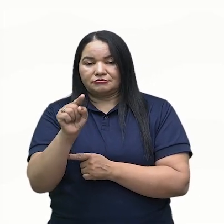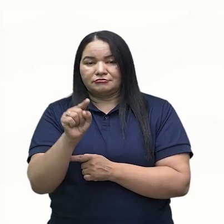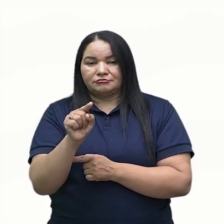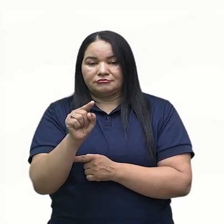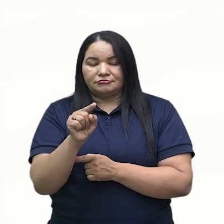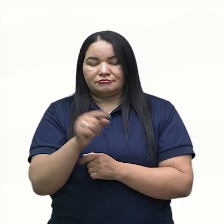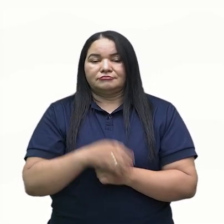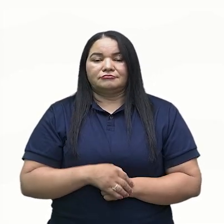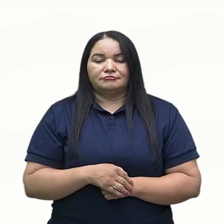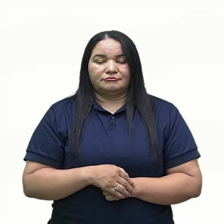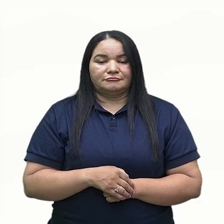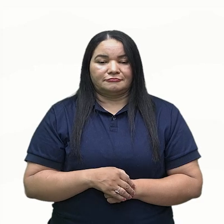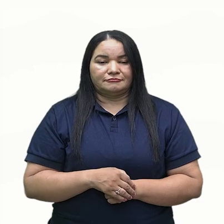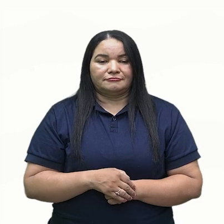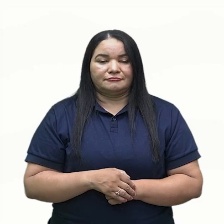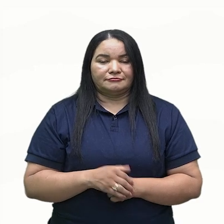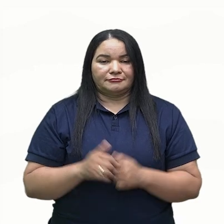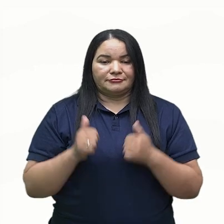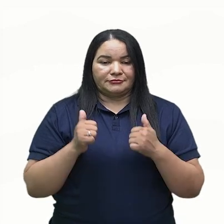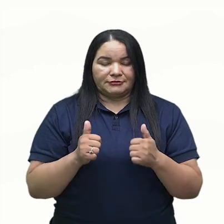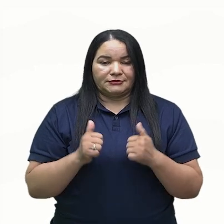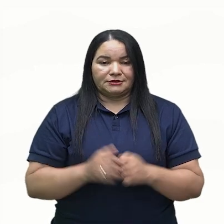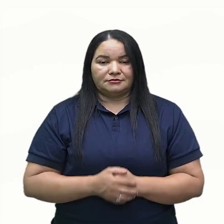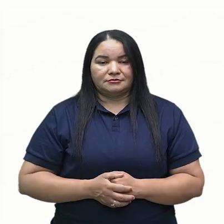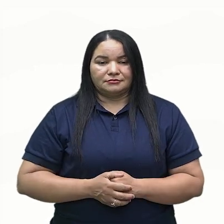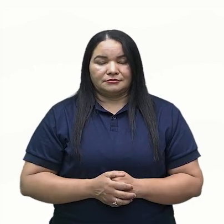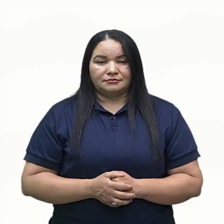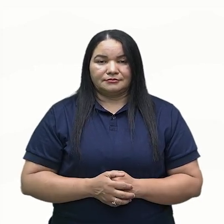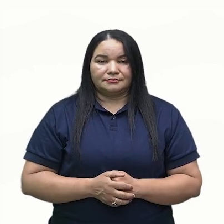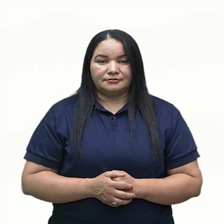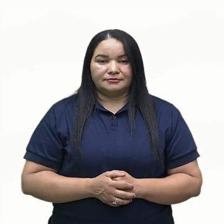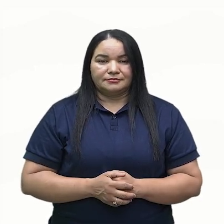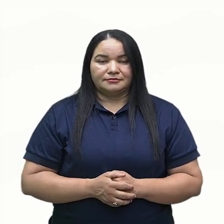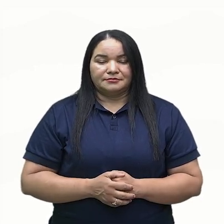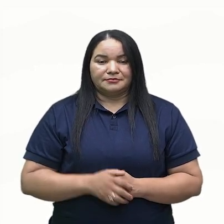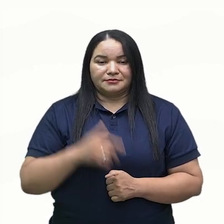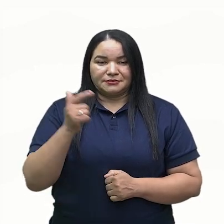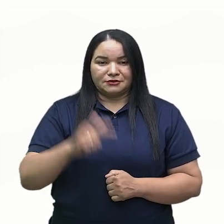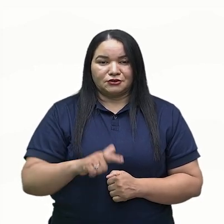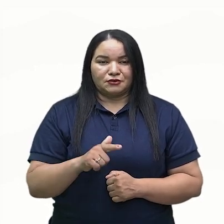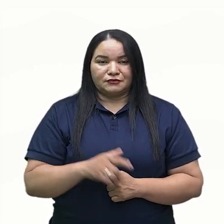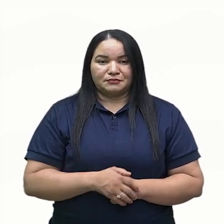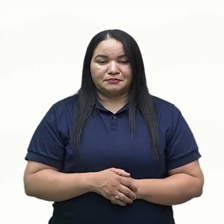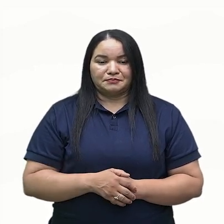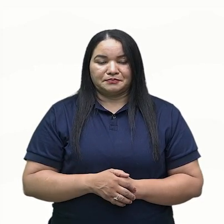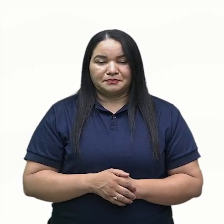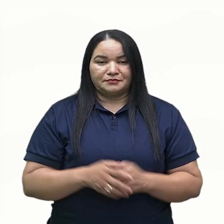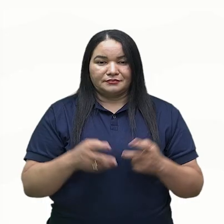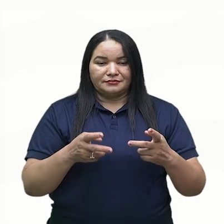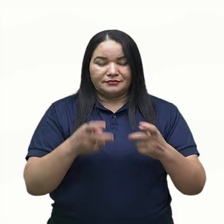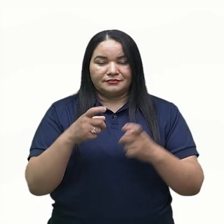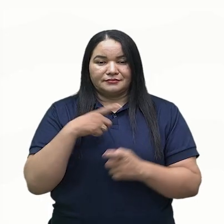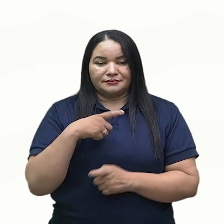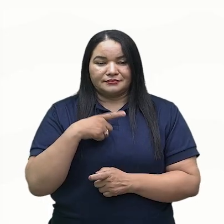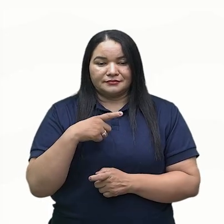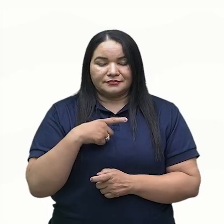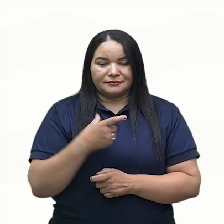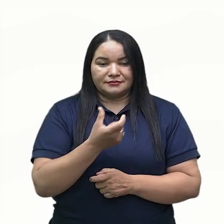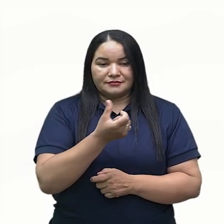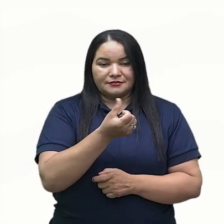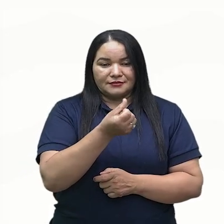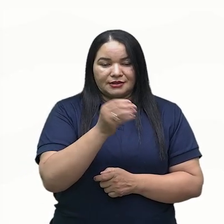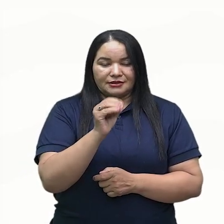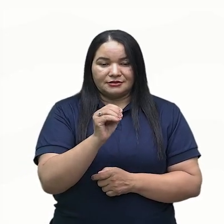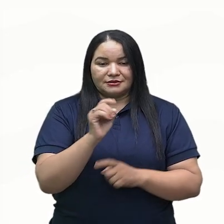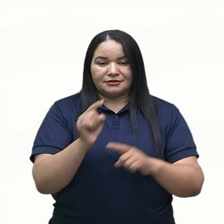forma decimal. Tranquilinho? Beleza, vamos seguir em frente então. Novamente, então, reparem que eu vou